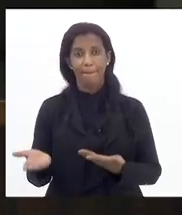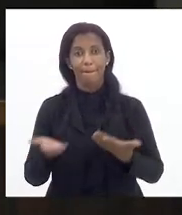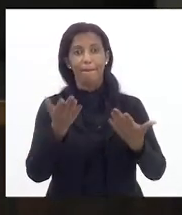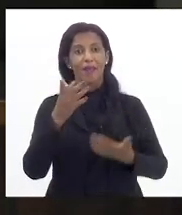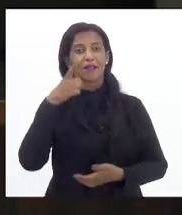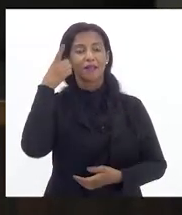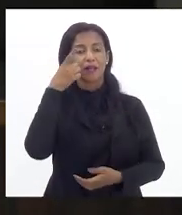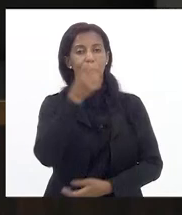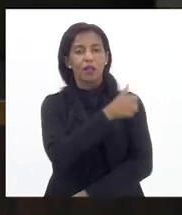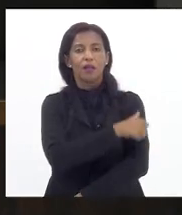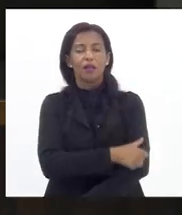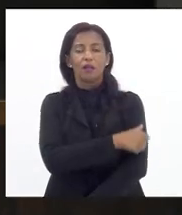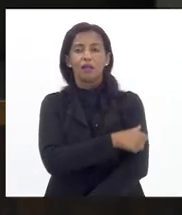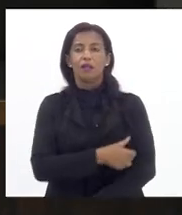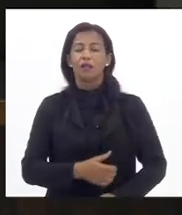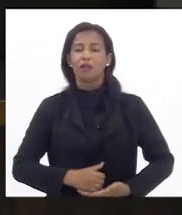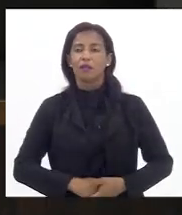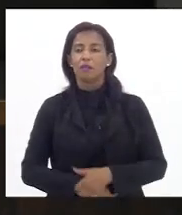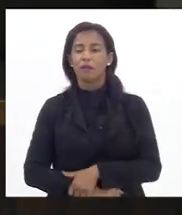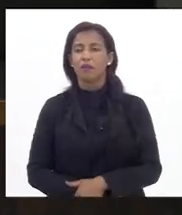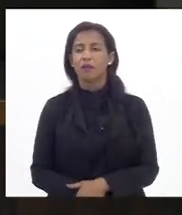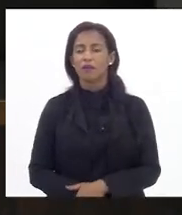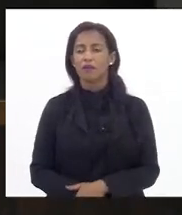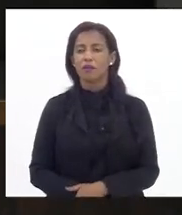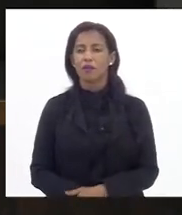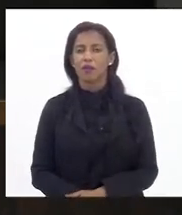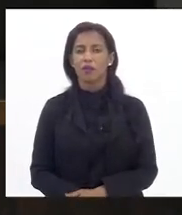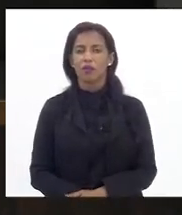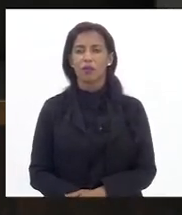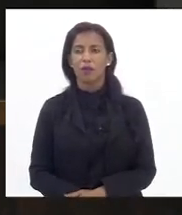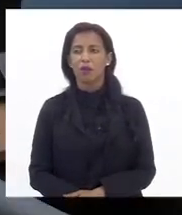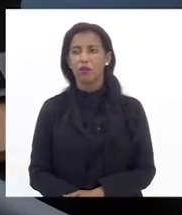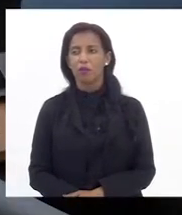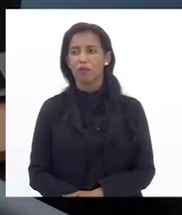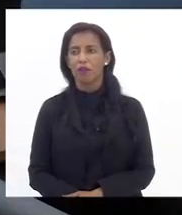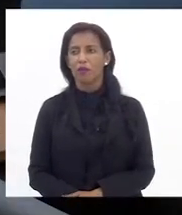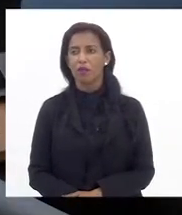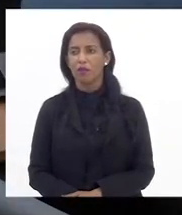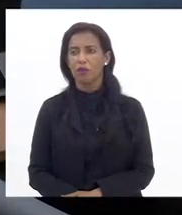enfermeira Rejane três minutos por gentileza a deputada